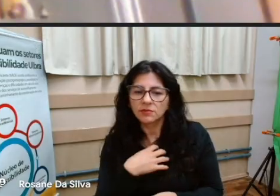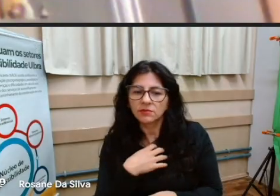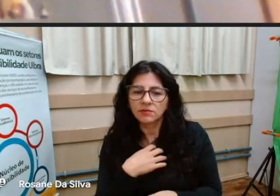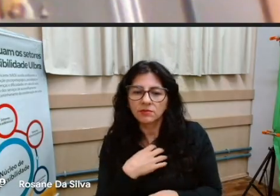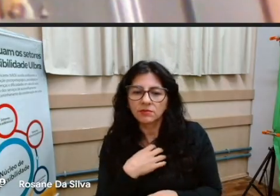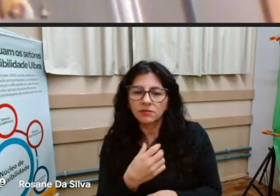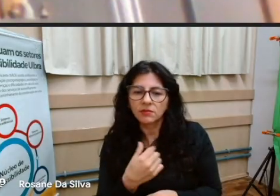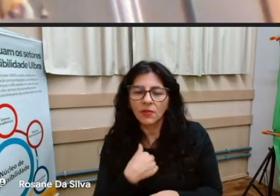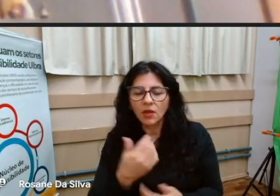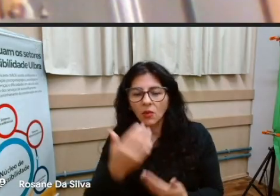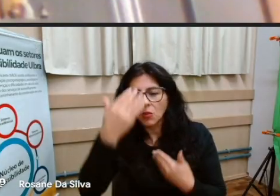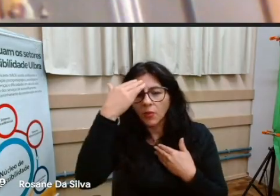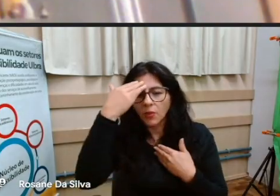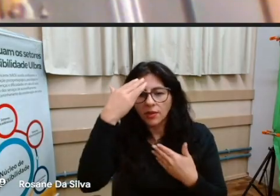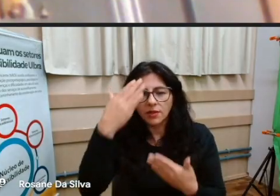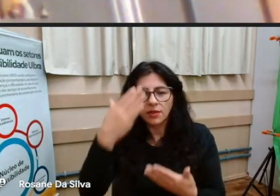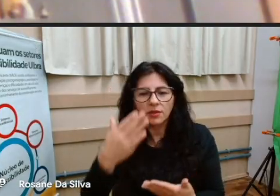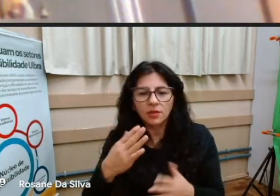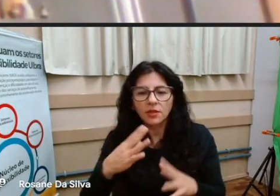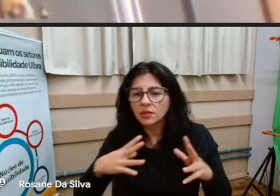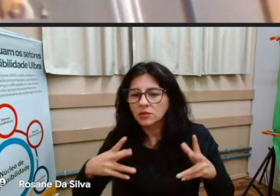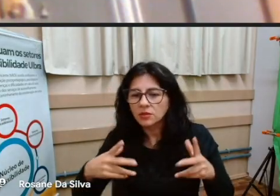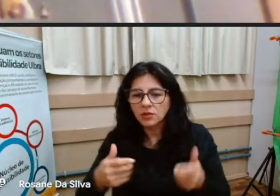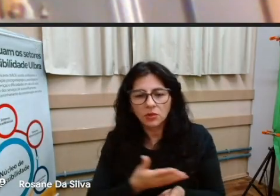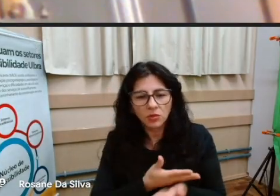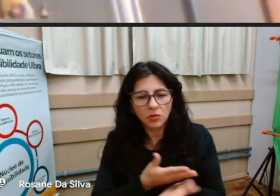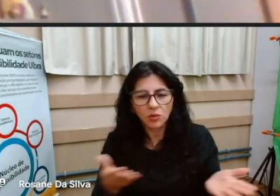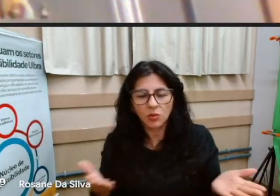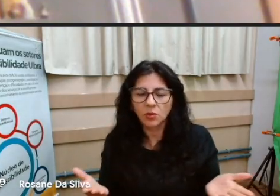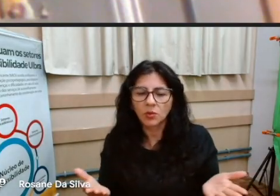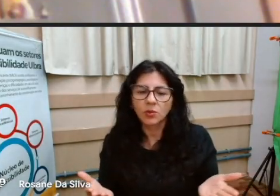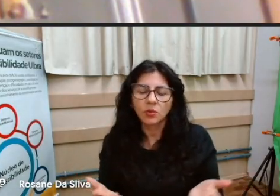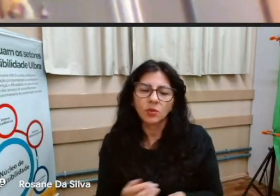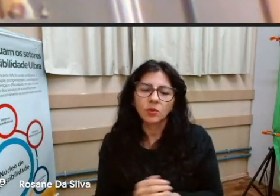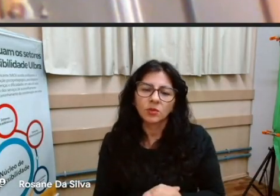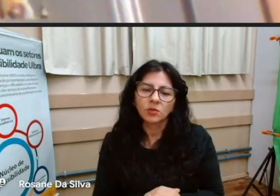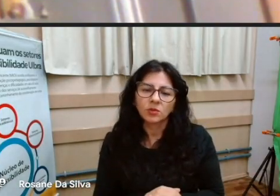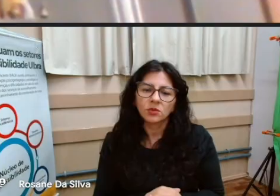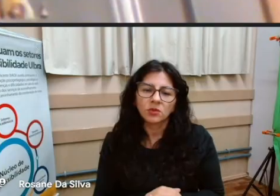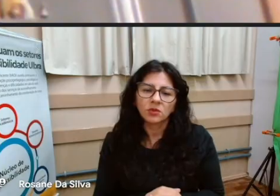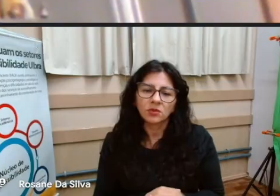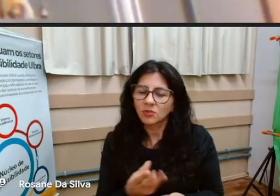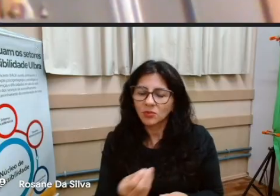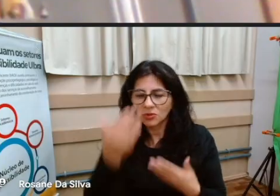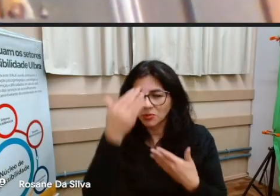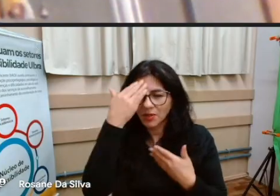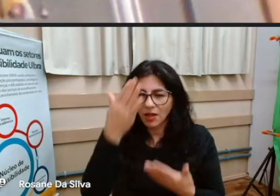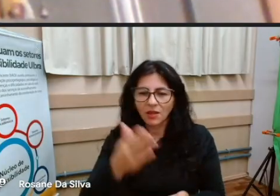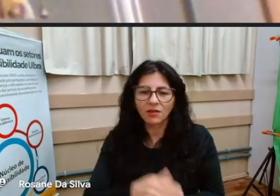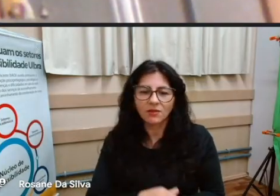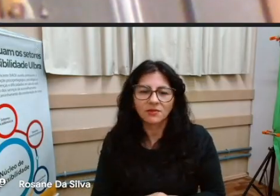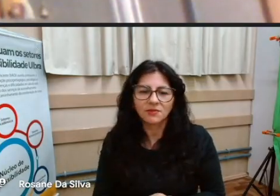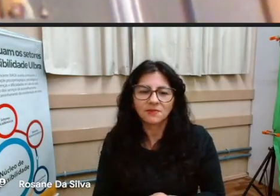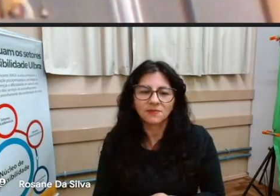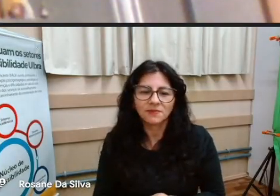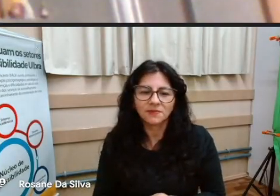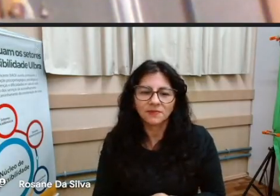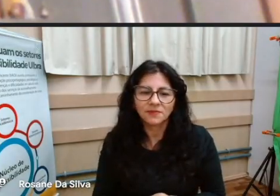importante e eu agradeço a a todos e enfim Muito